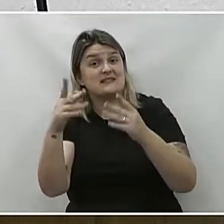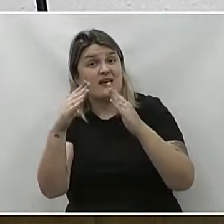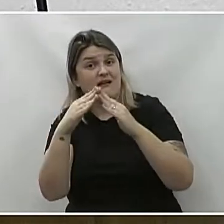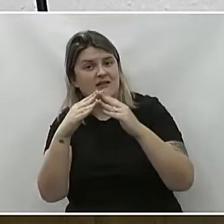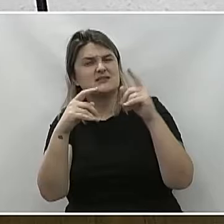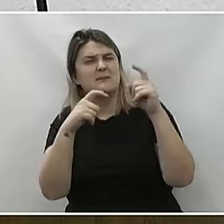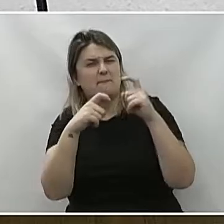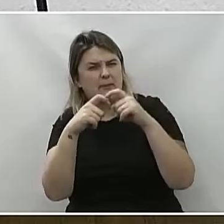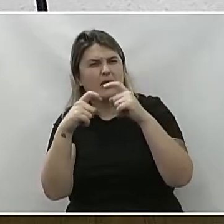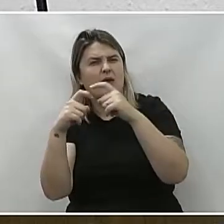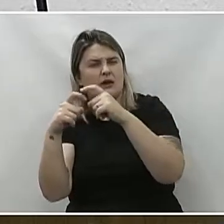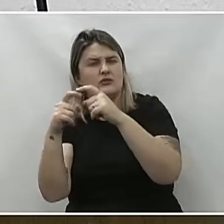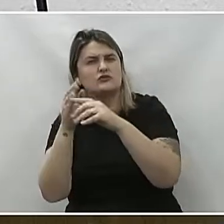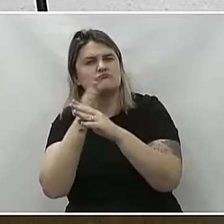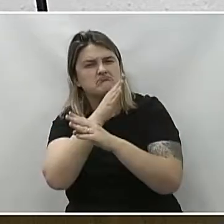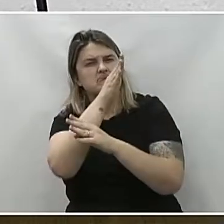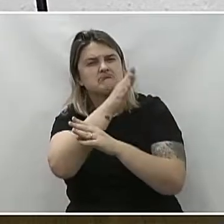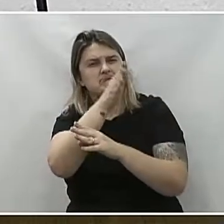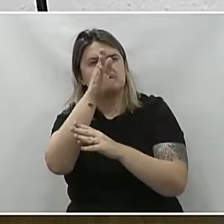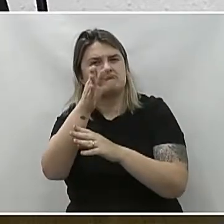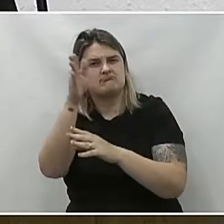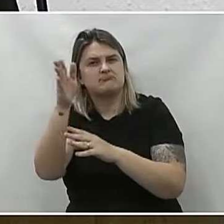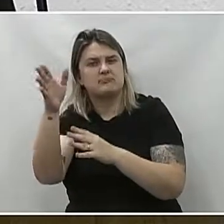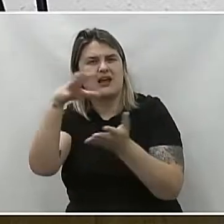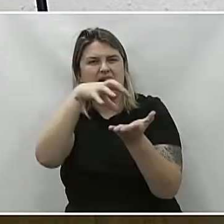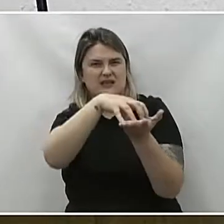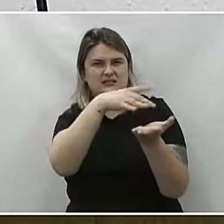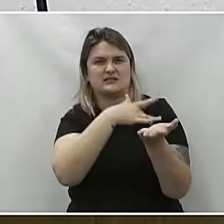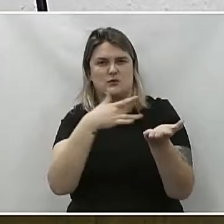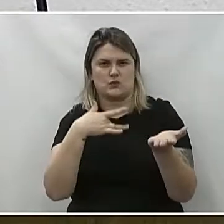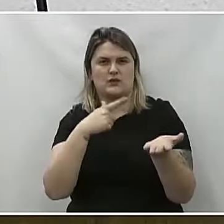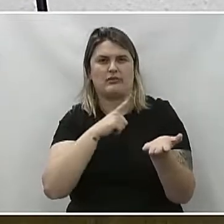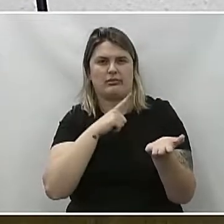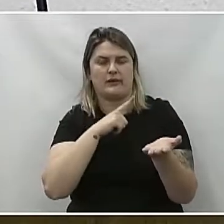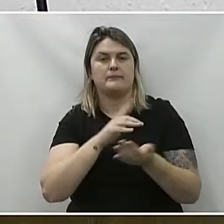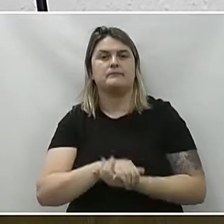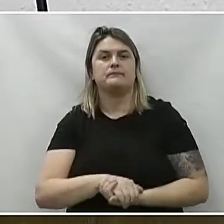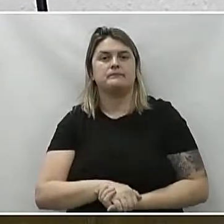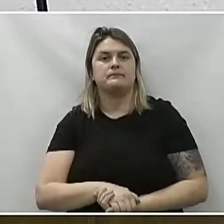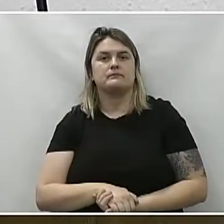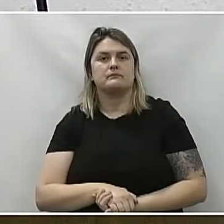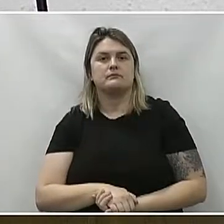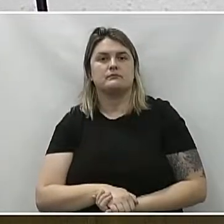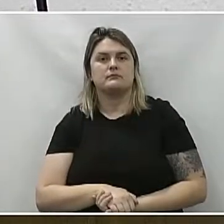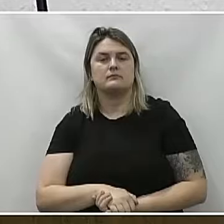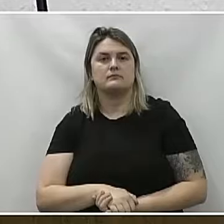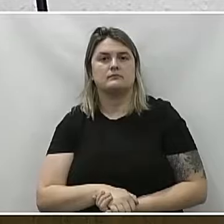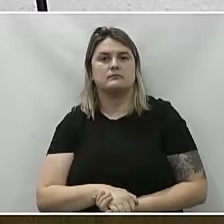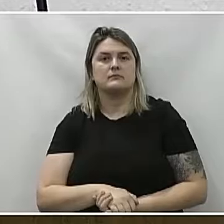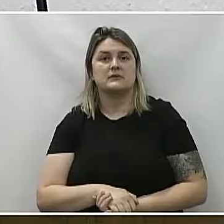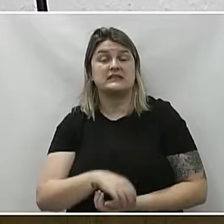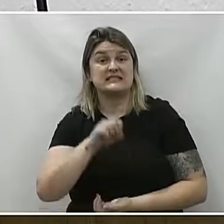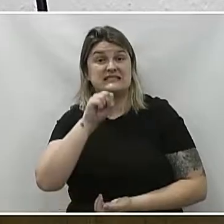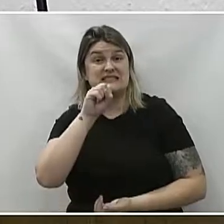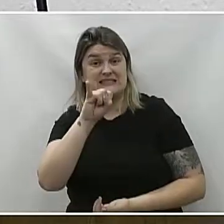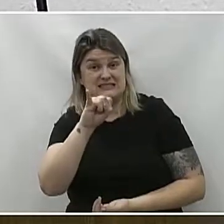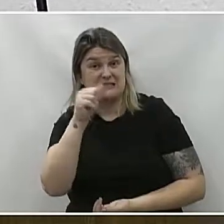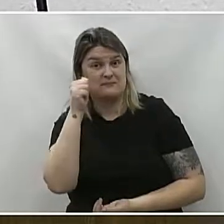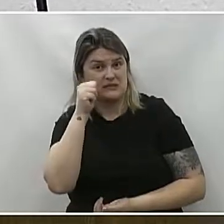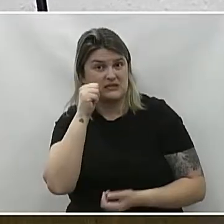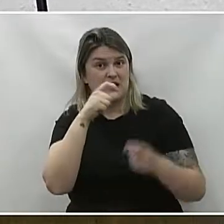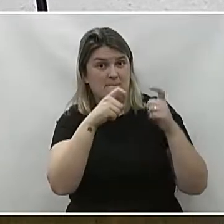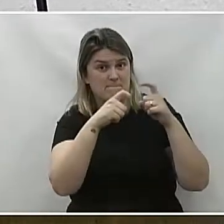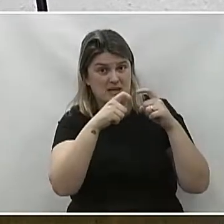dos médicos, acho que todos os postos têm isso, né? Então, eu falei se a médica do